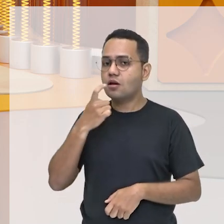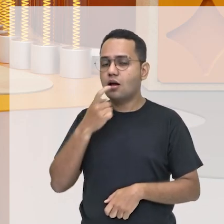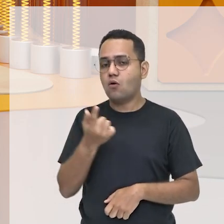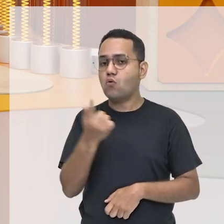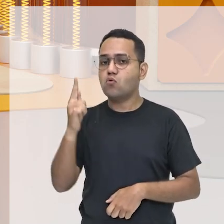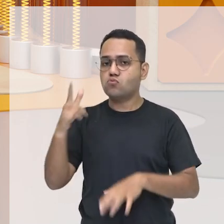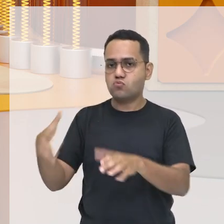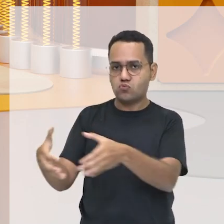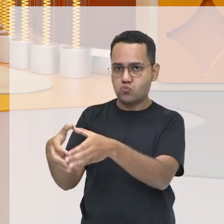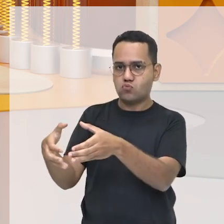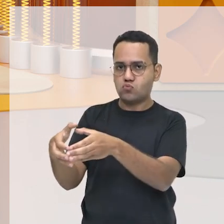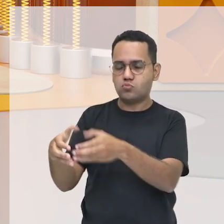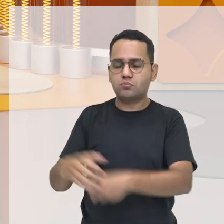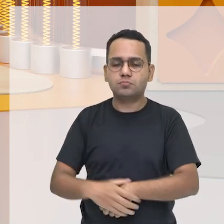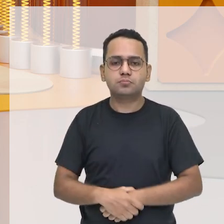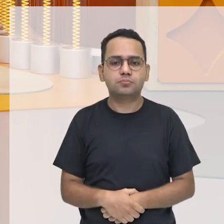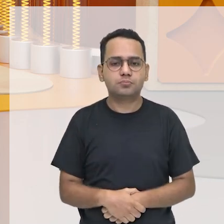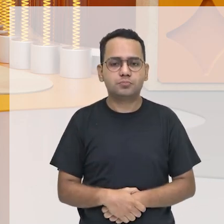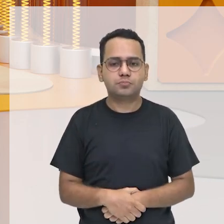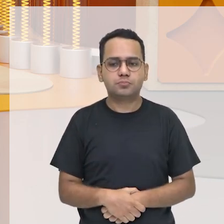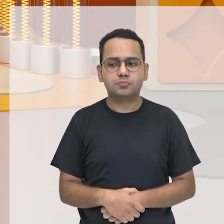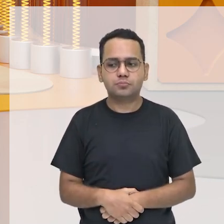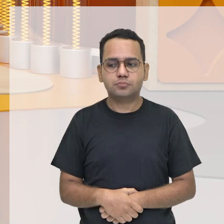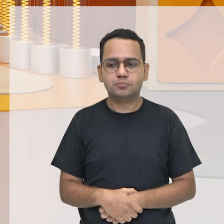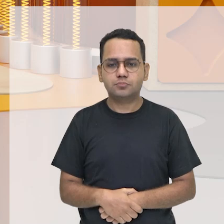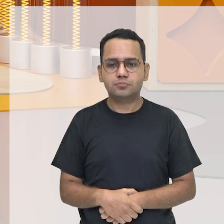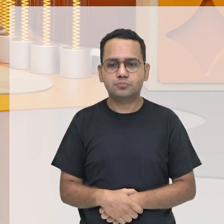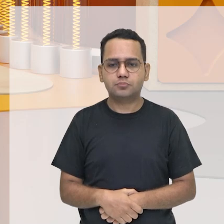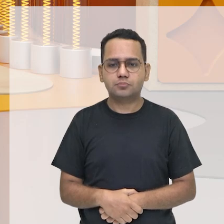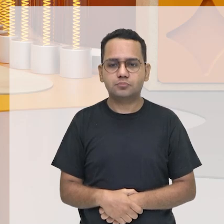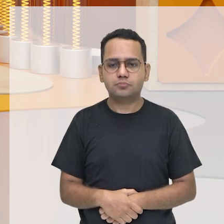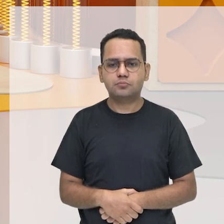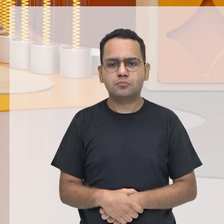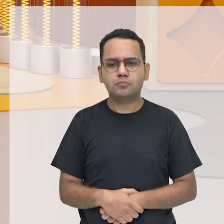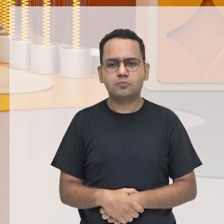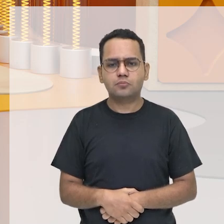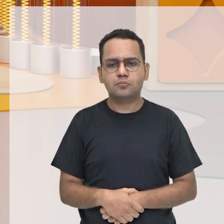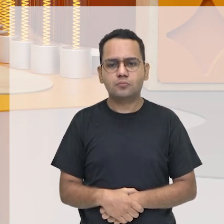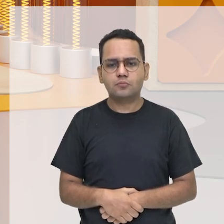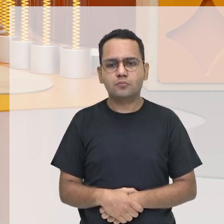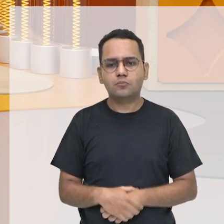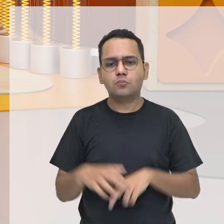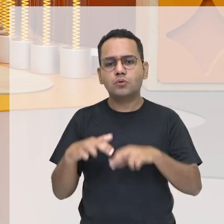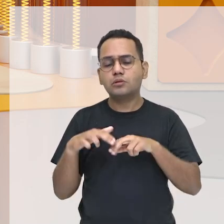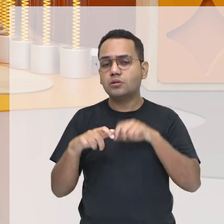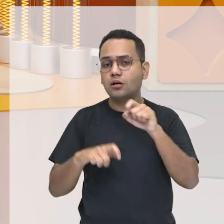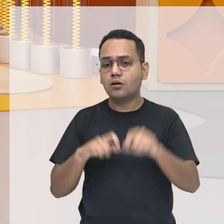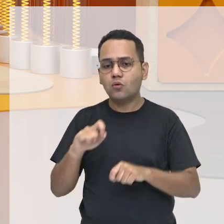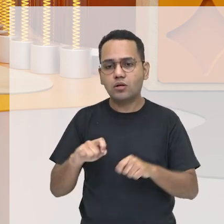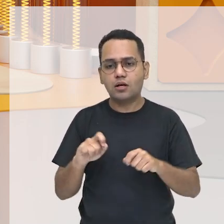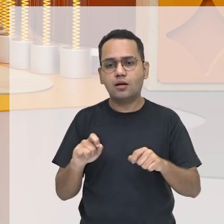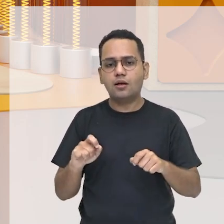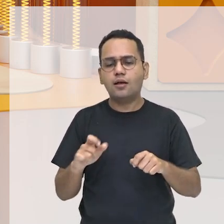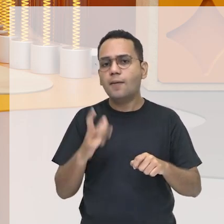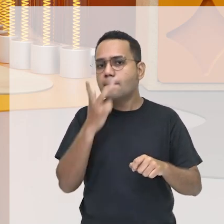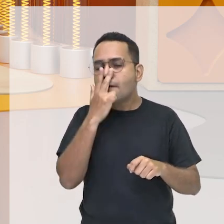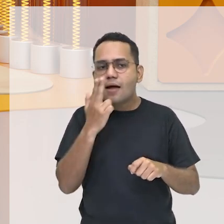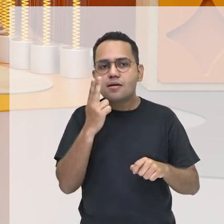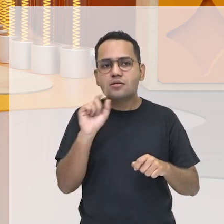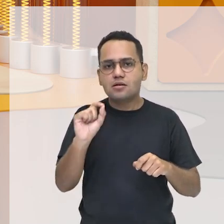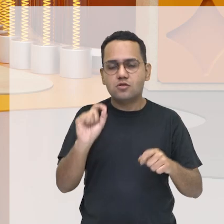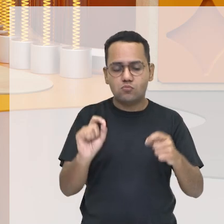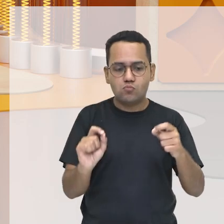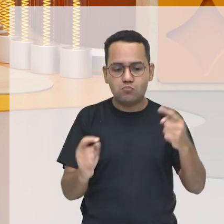dizia respeito a outro grupo. Por isso bipolar, né? É uma bipartição. O mundo dividido ali